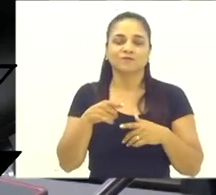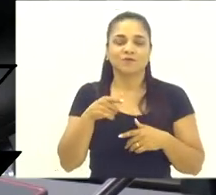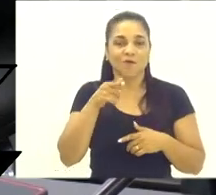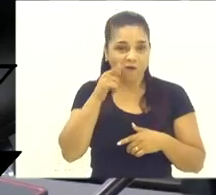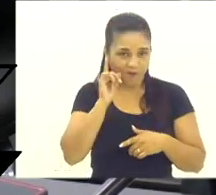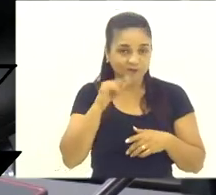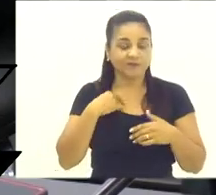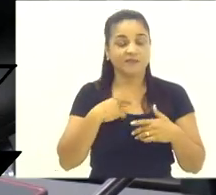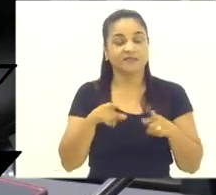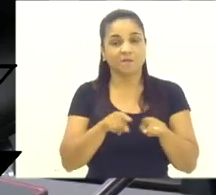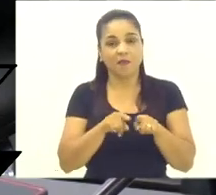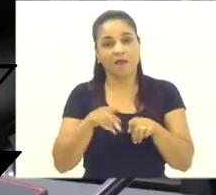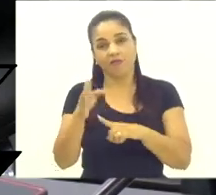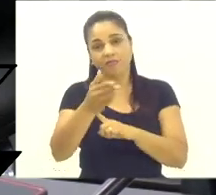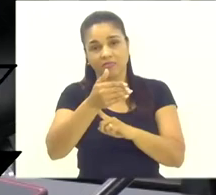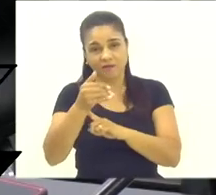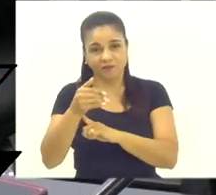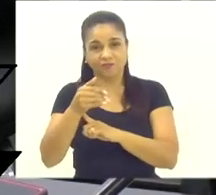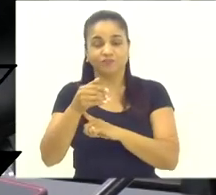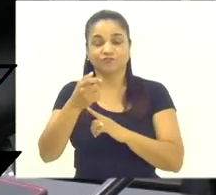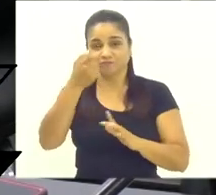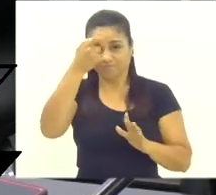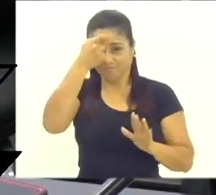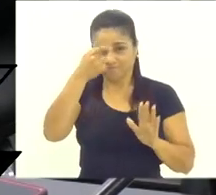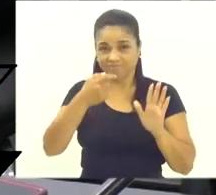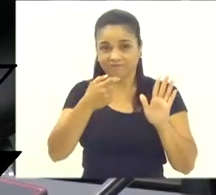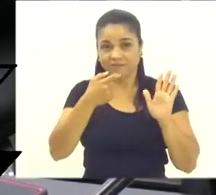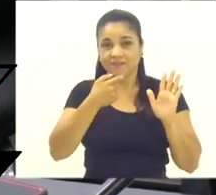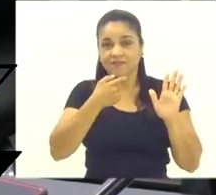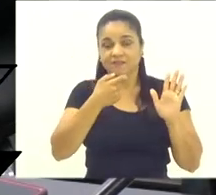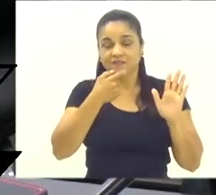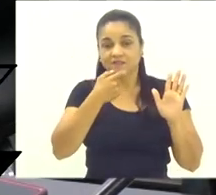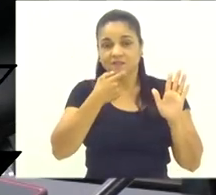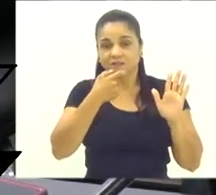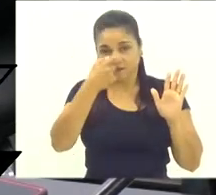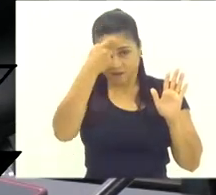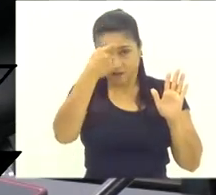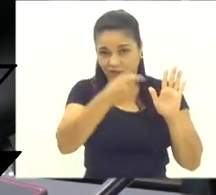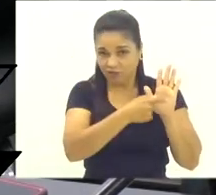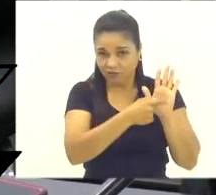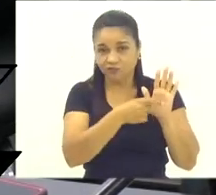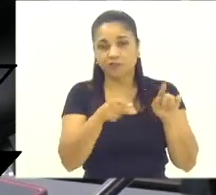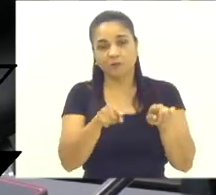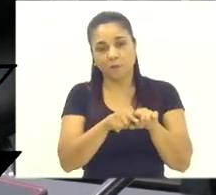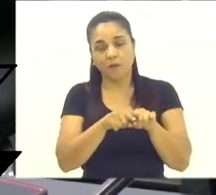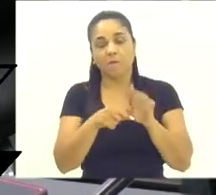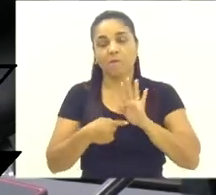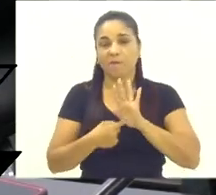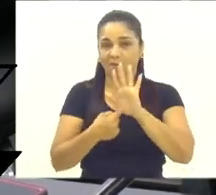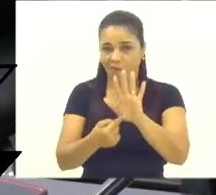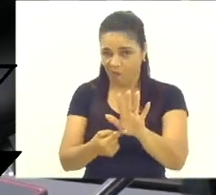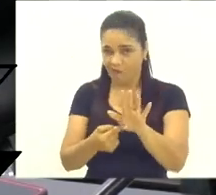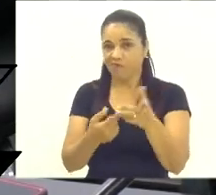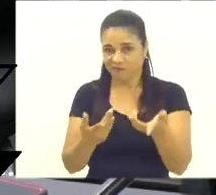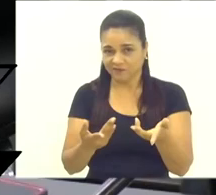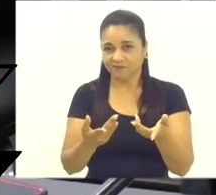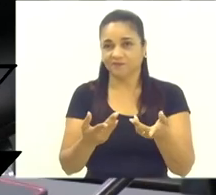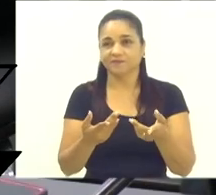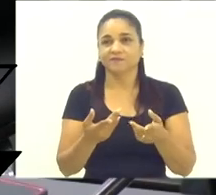das tecnologias de Inteligência Artificial que também replicam muito esses vieses acho que depois